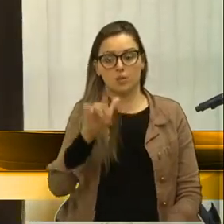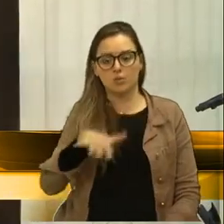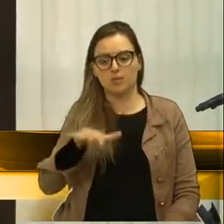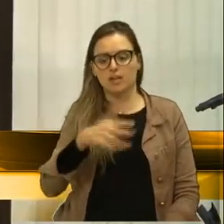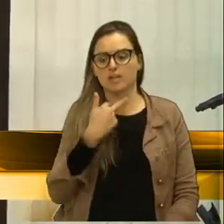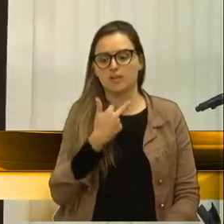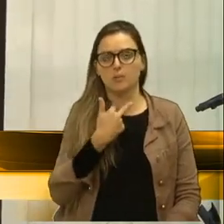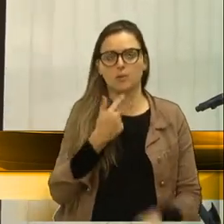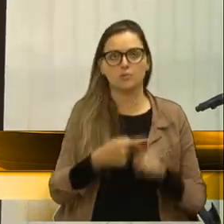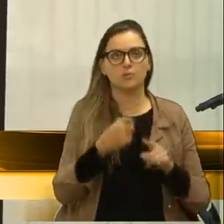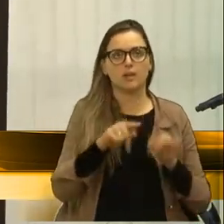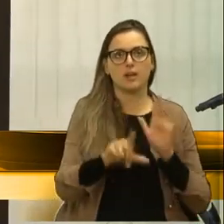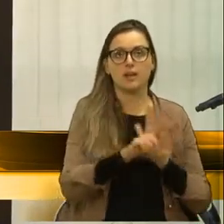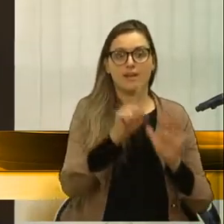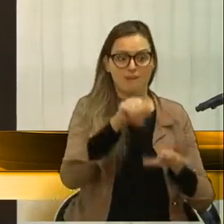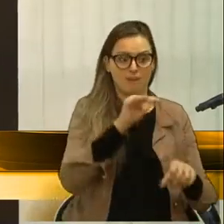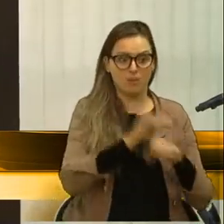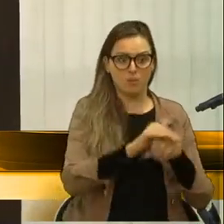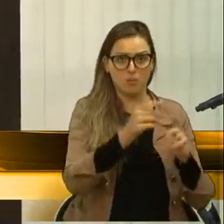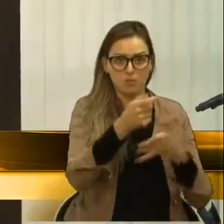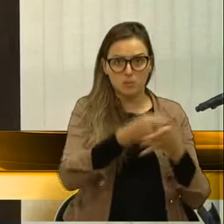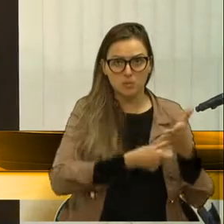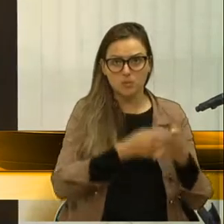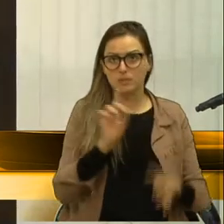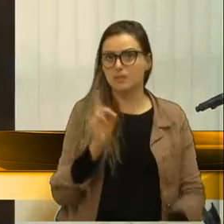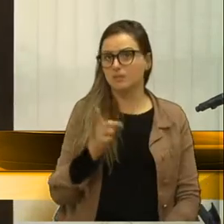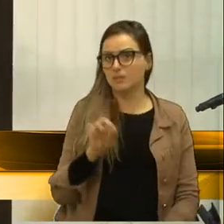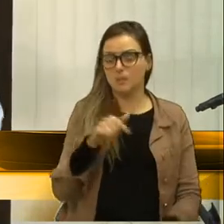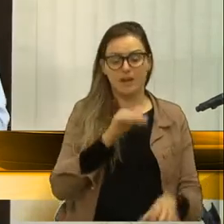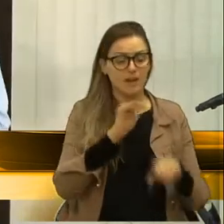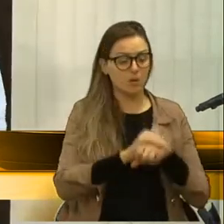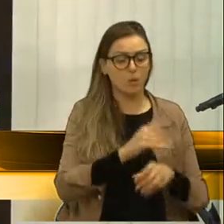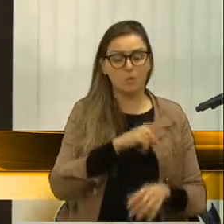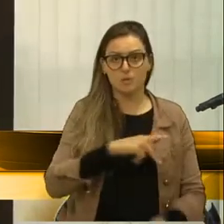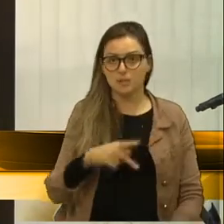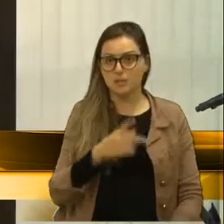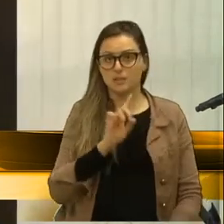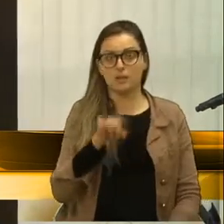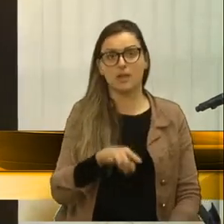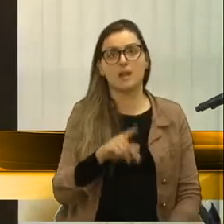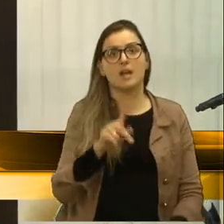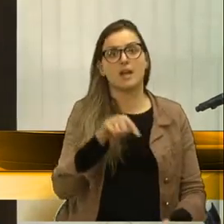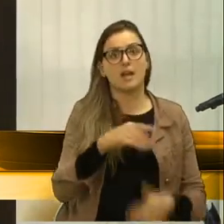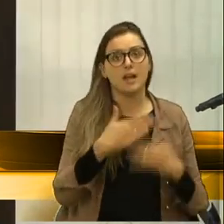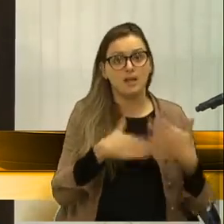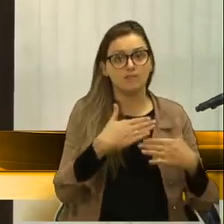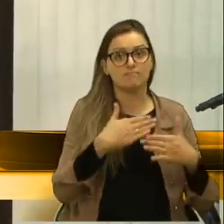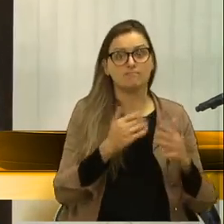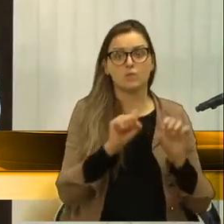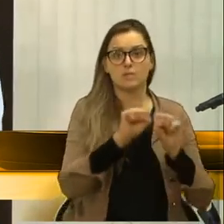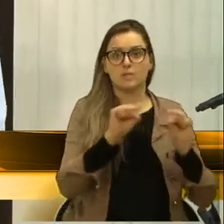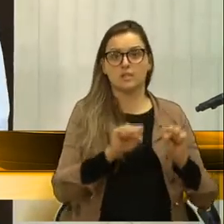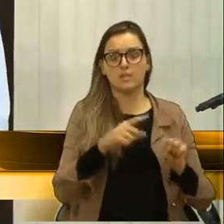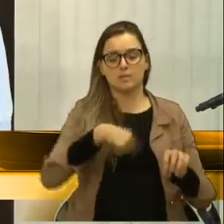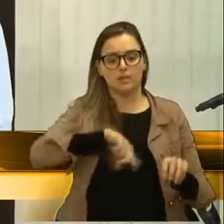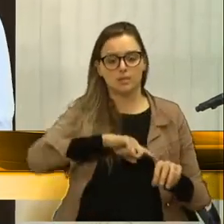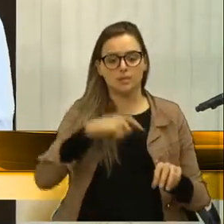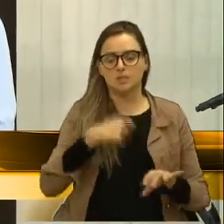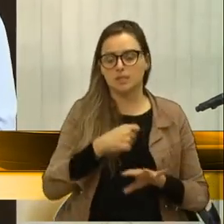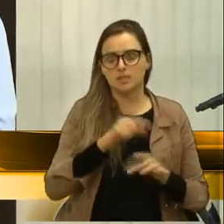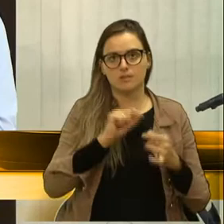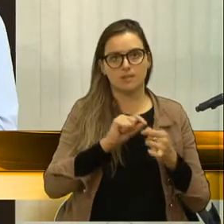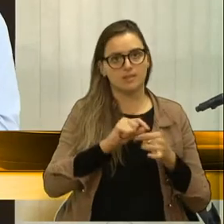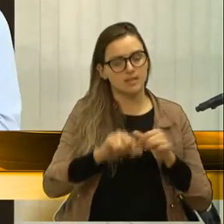lei. É culpa do servidor? Não é. Não é culpa do presidente, é culpa de um sistema que a gente tem obrigação de fazer